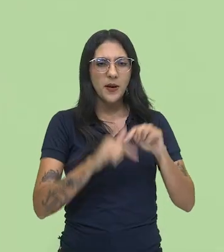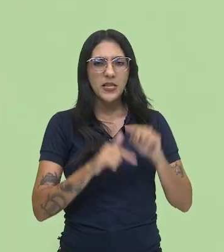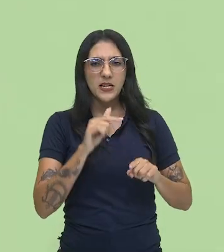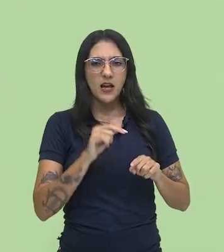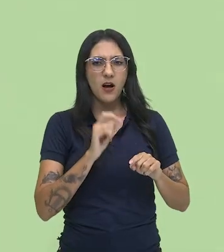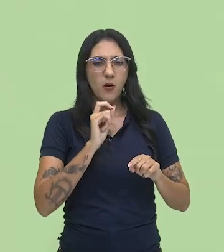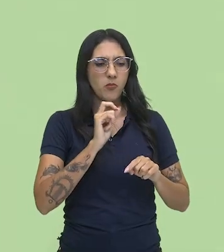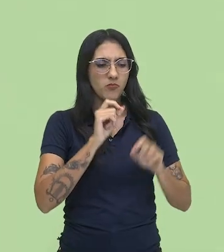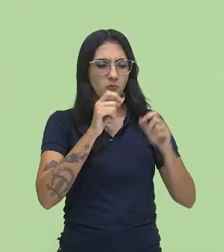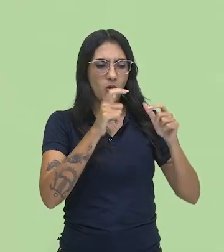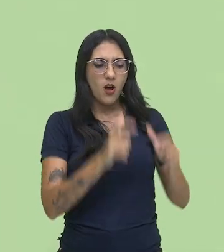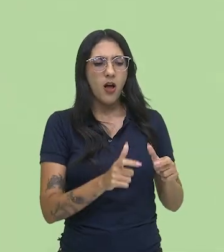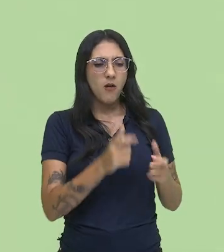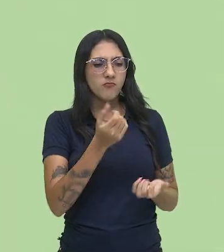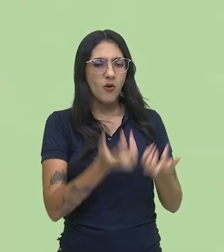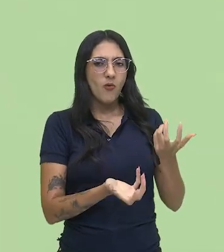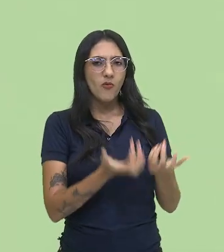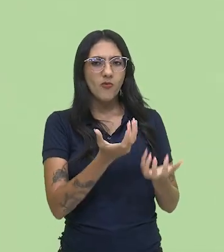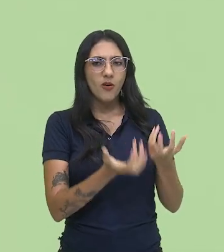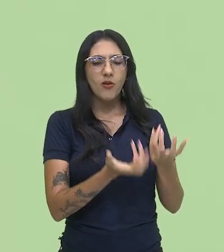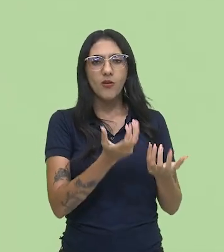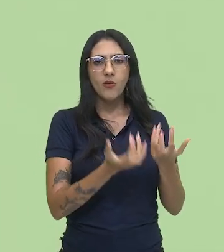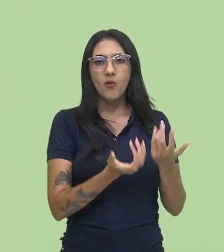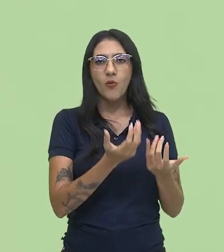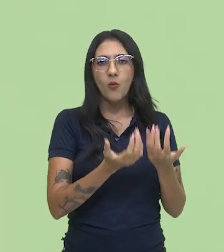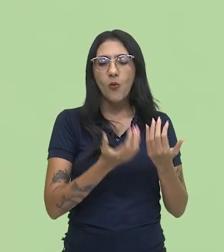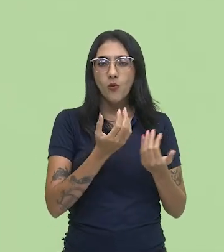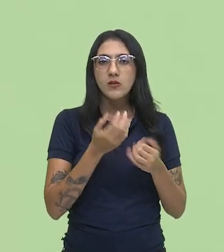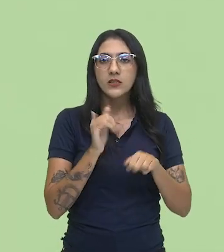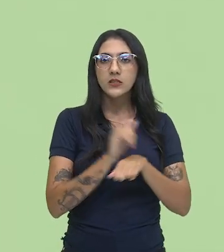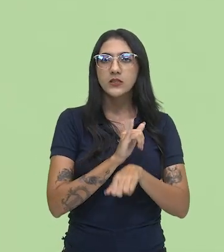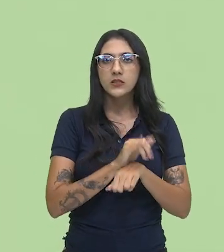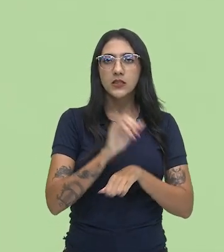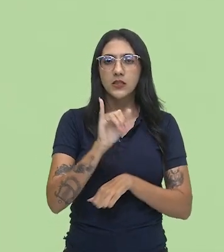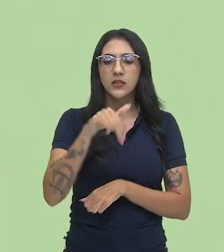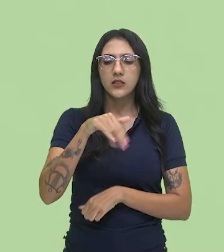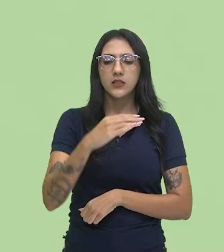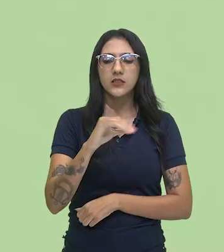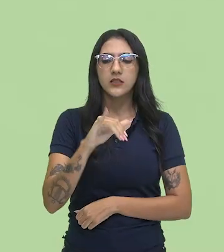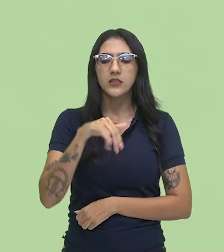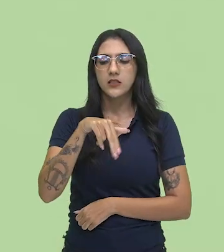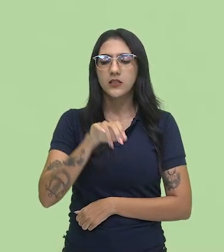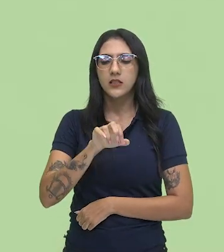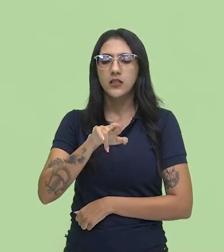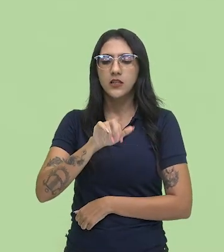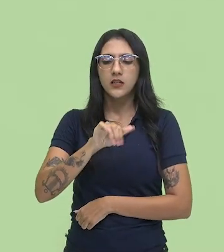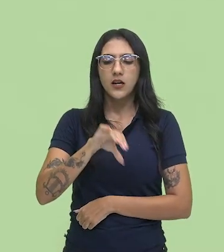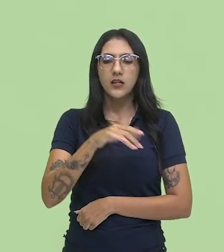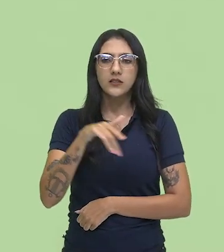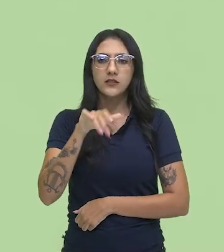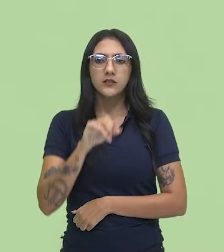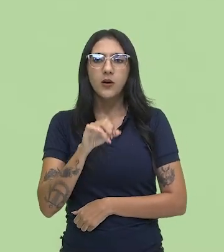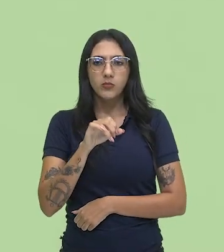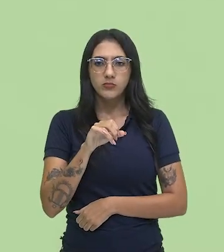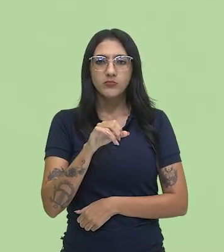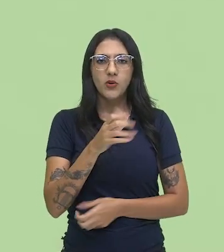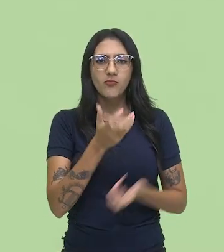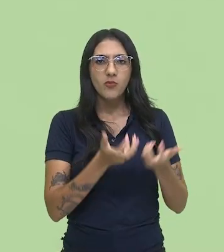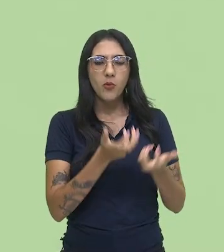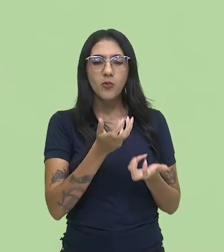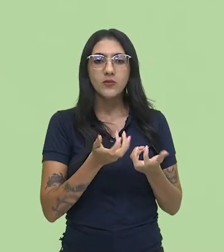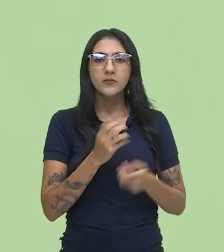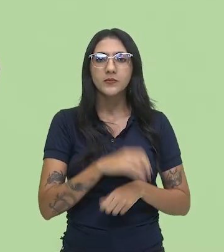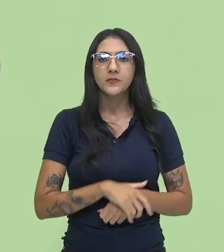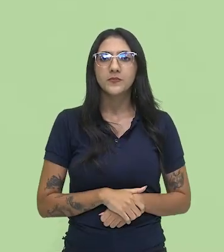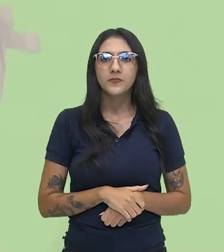esses equipamentos, né, através da técnica de incineração, tá bom? E eu estou